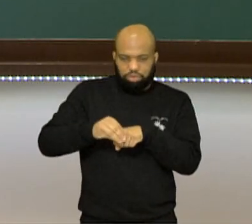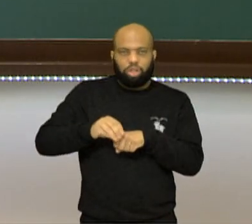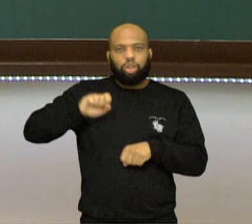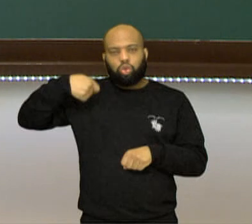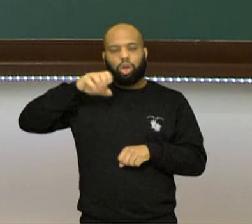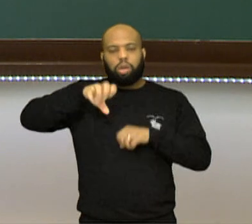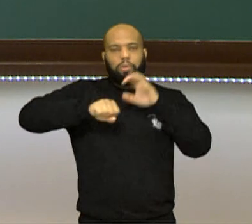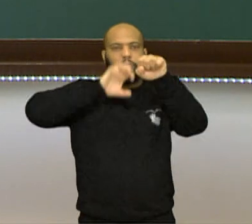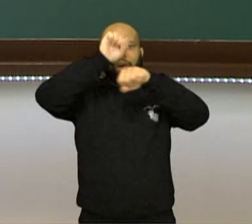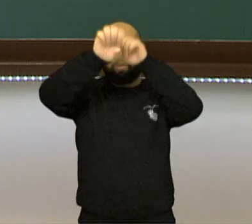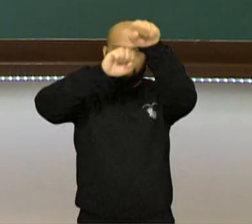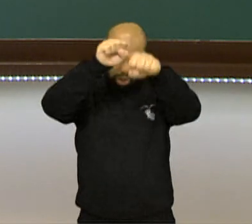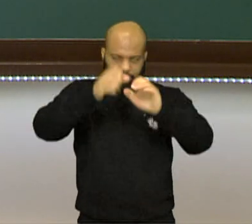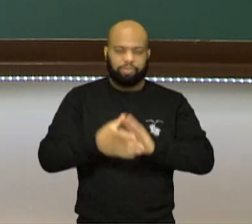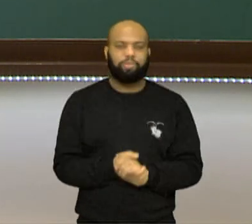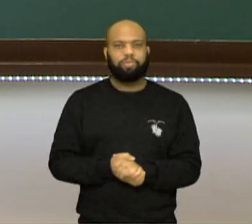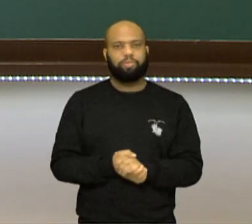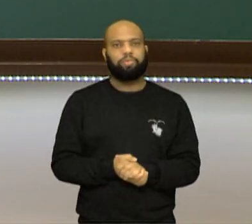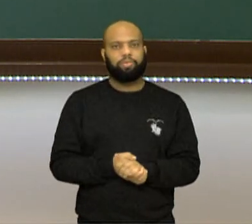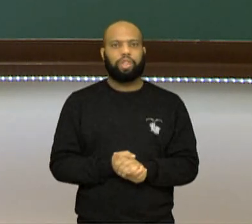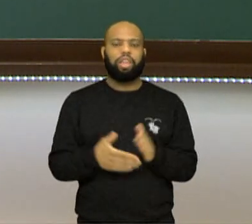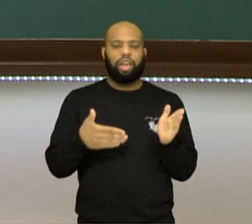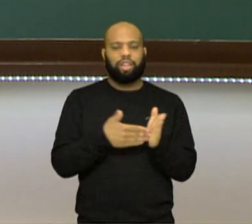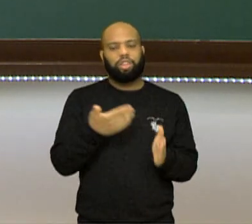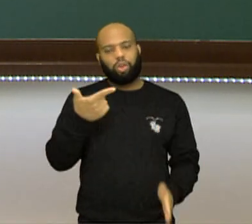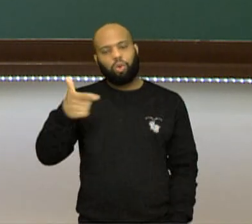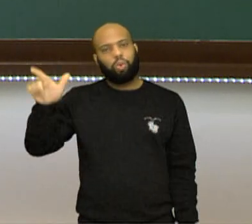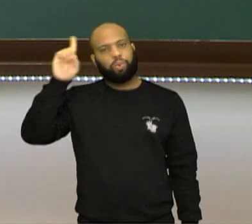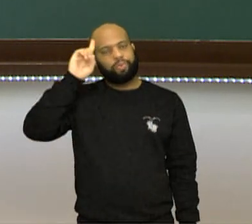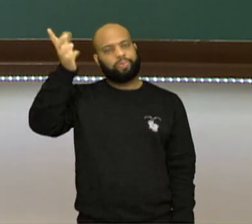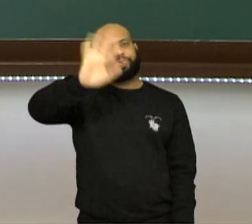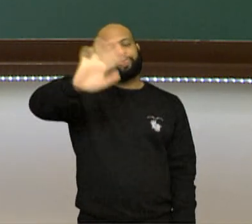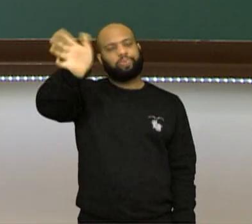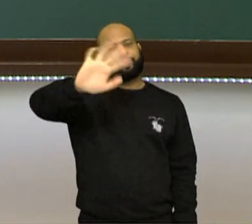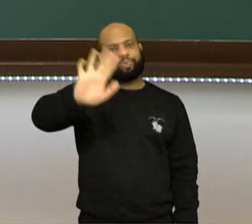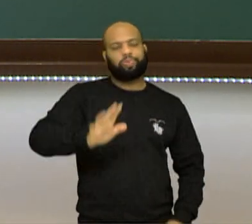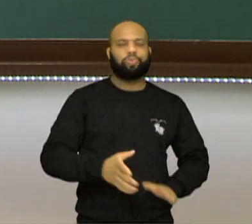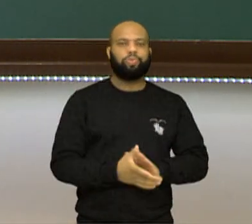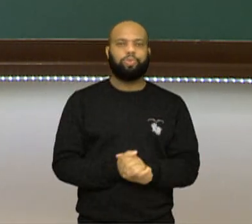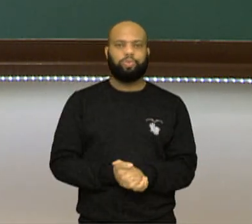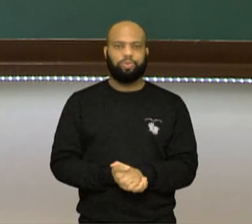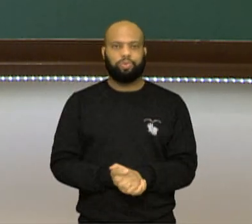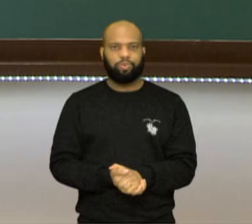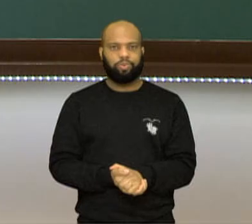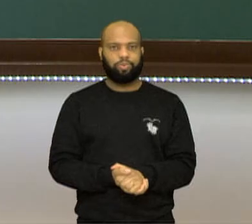essa prática de aventura, a escalada. Até breve. Tchau para vocês.